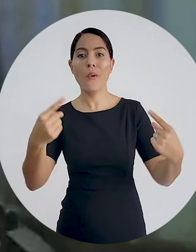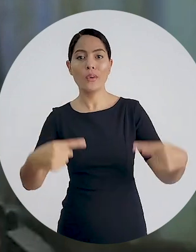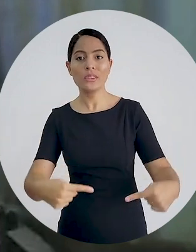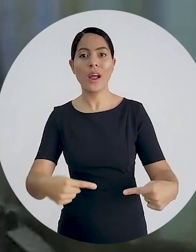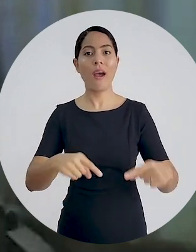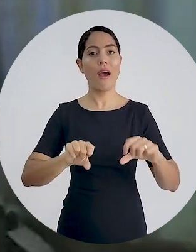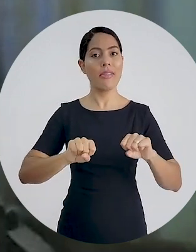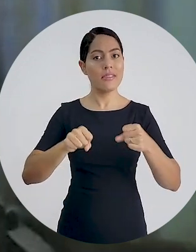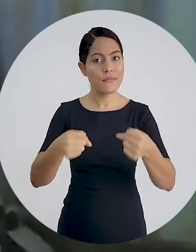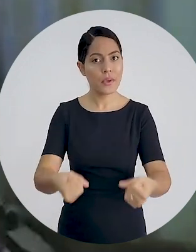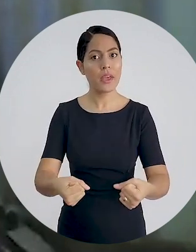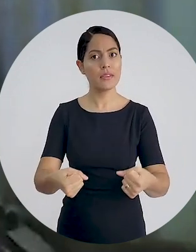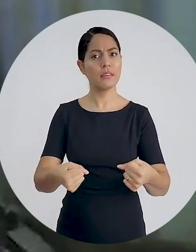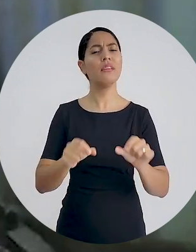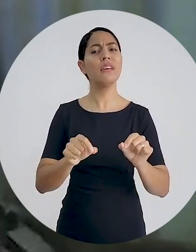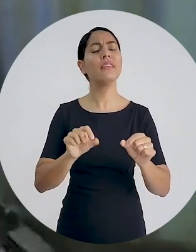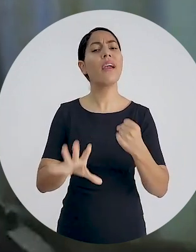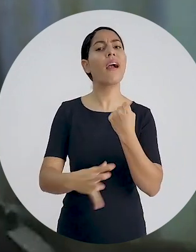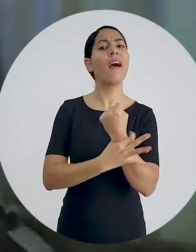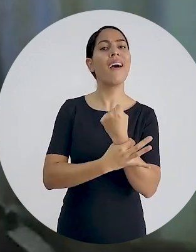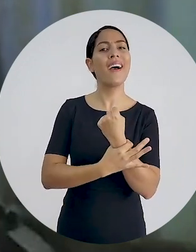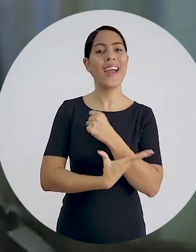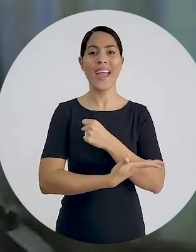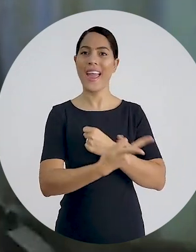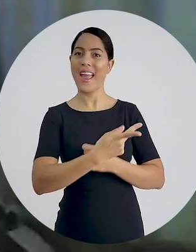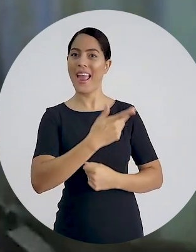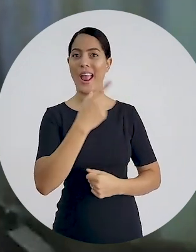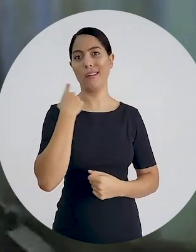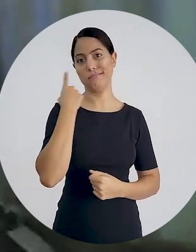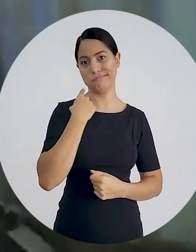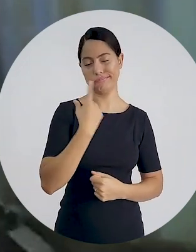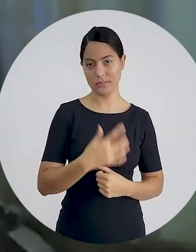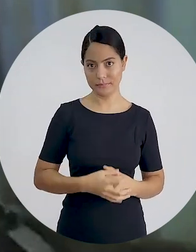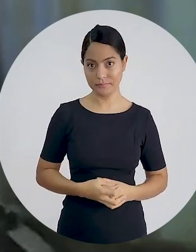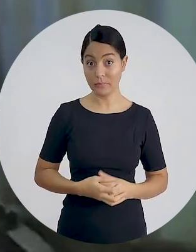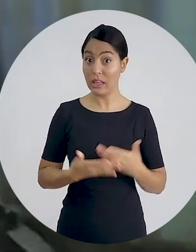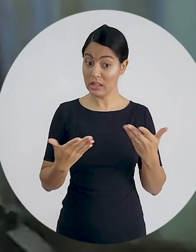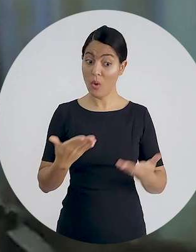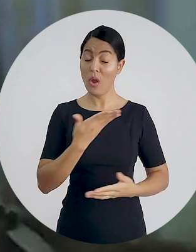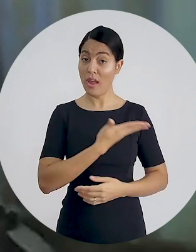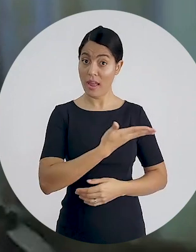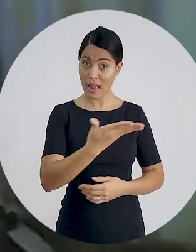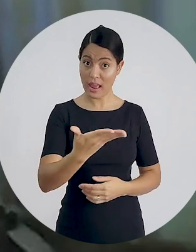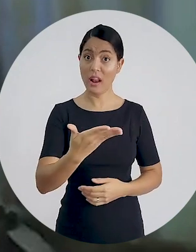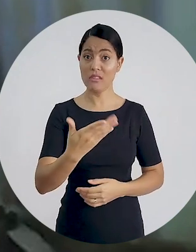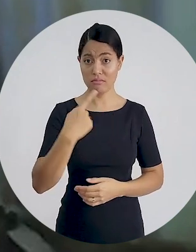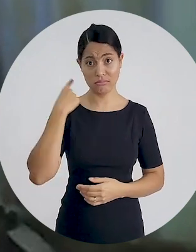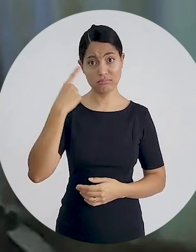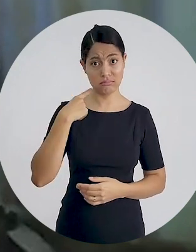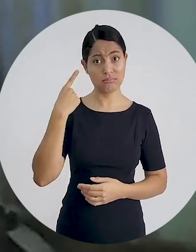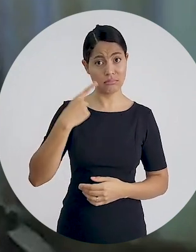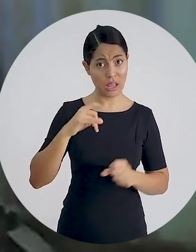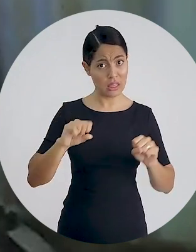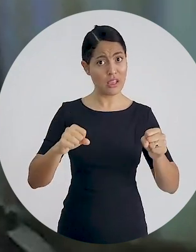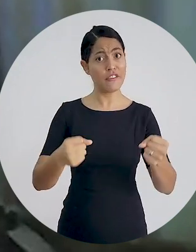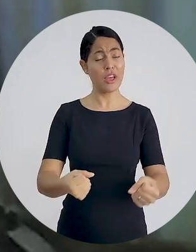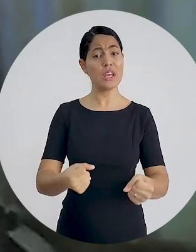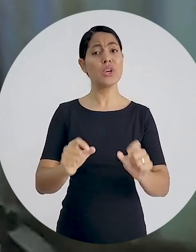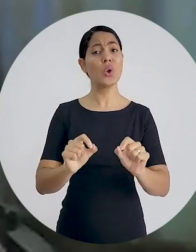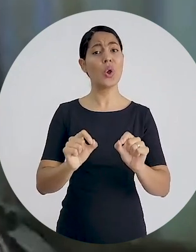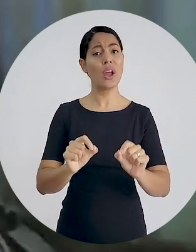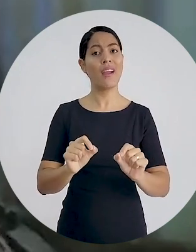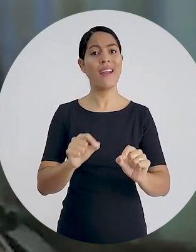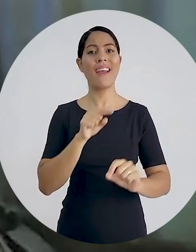isso é o advogado, é a advogada. E a doutora Cláudia e a doutora Isabela estavam, na verdade, e fazem isso no